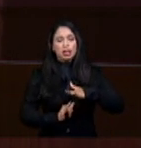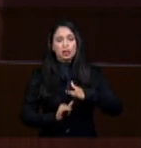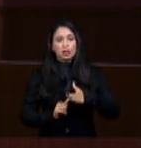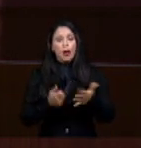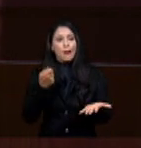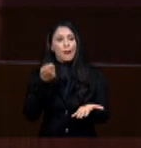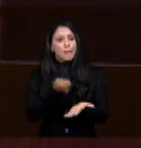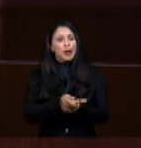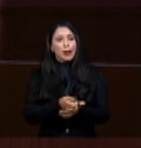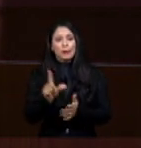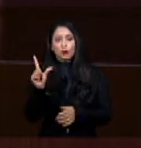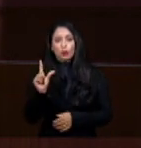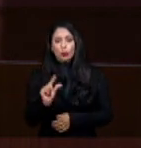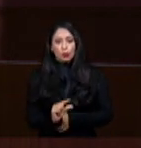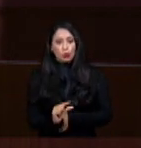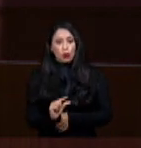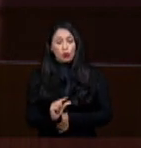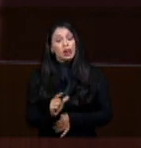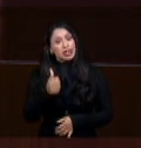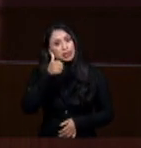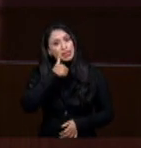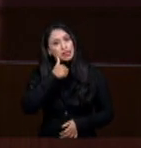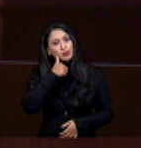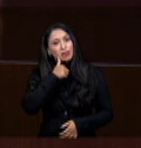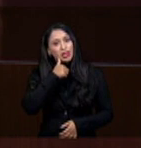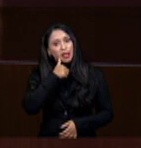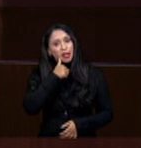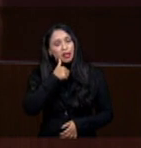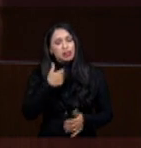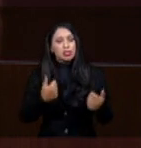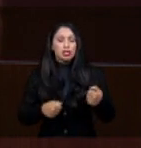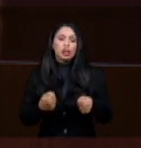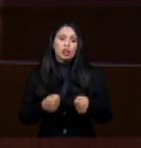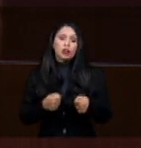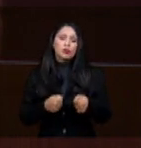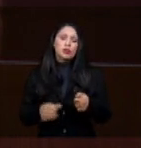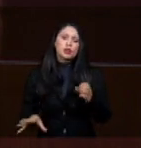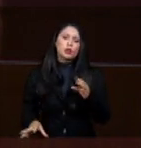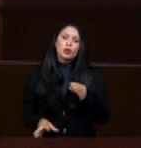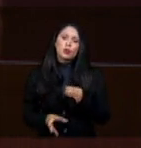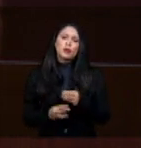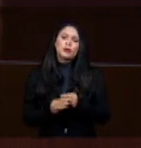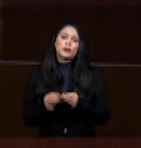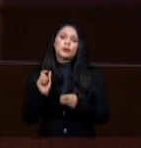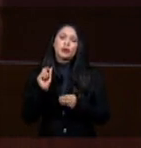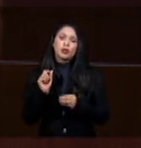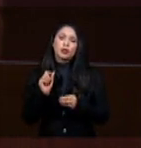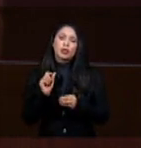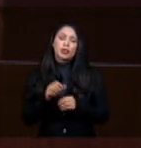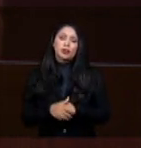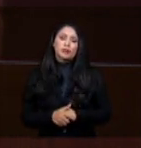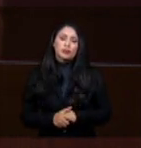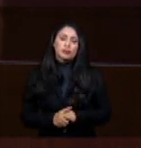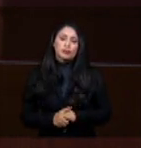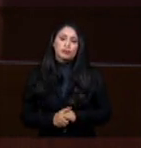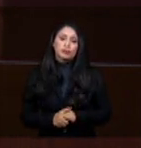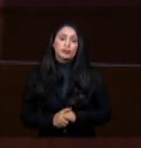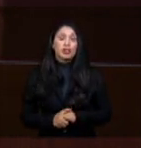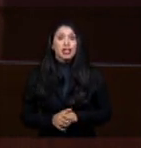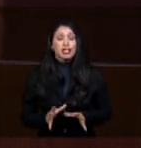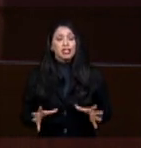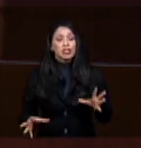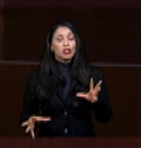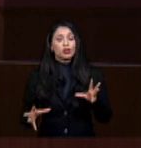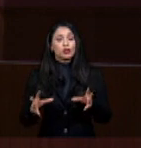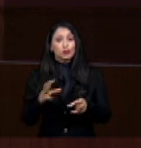remuneração E no caso das mulheres eu preciso agregar a sobreposição das atribuições